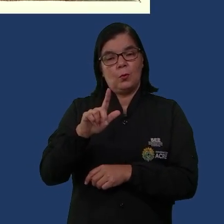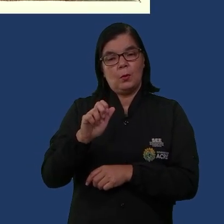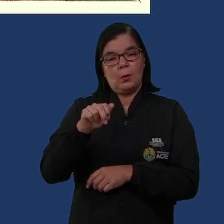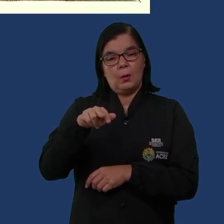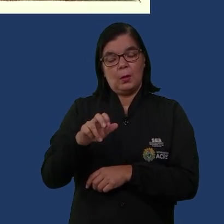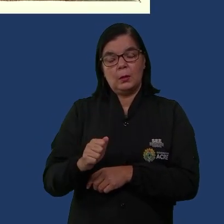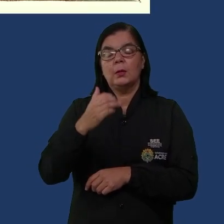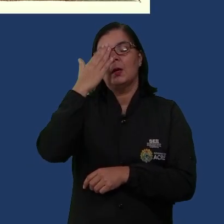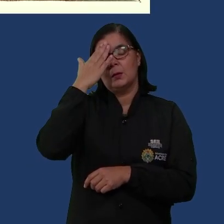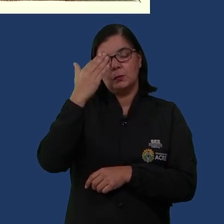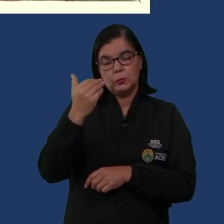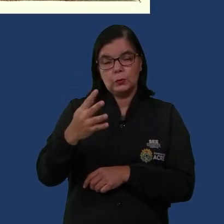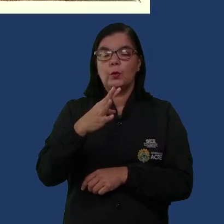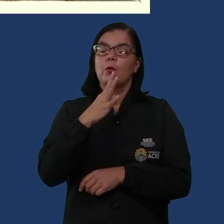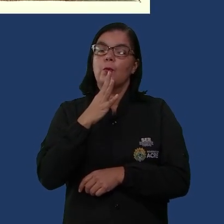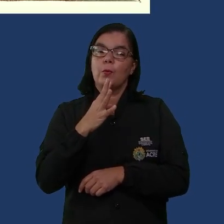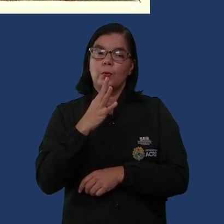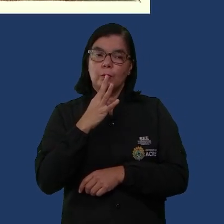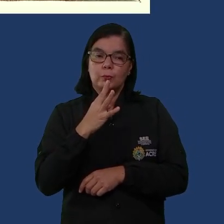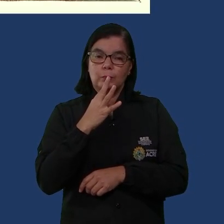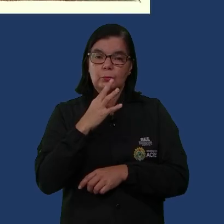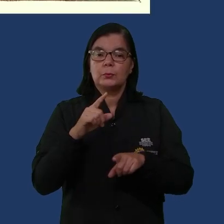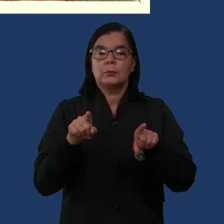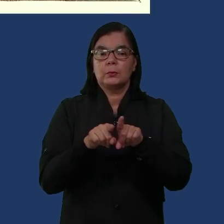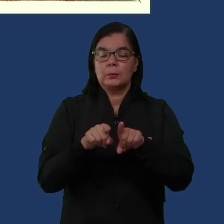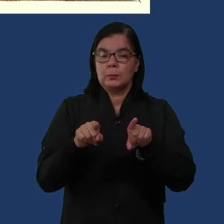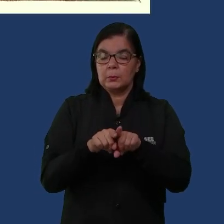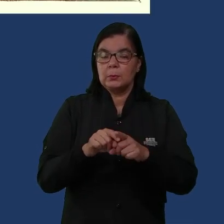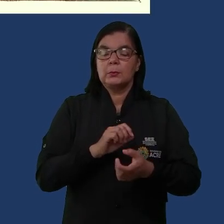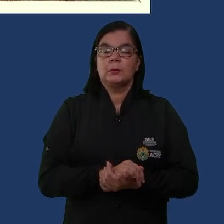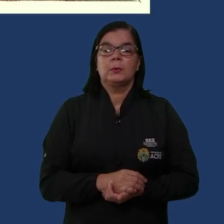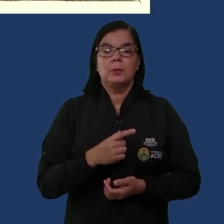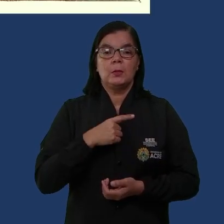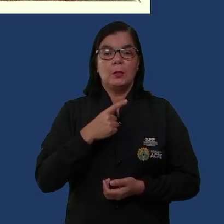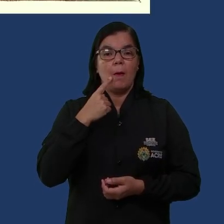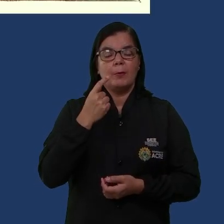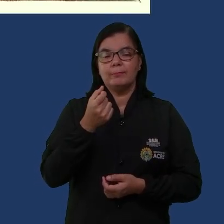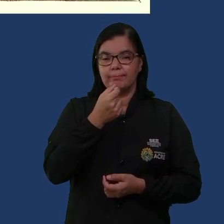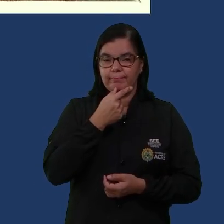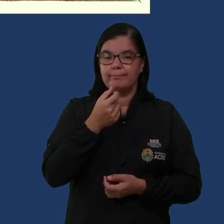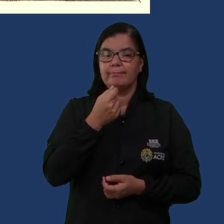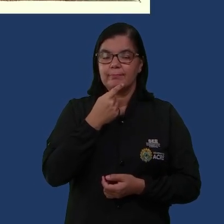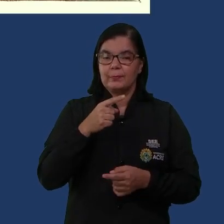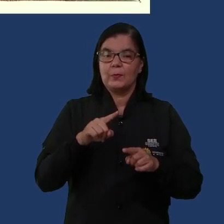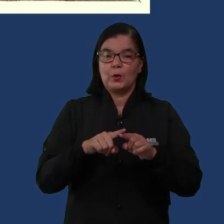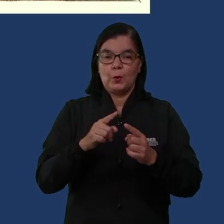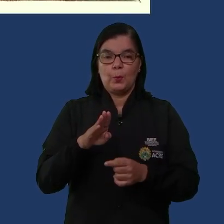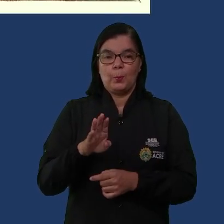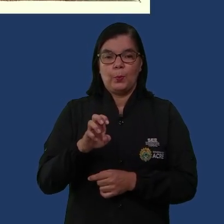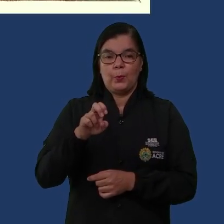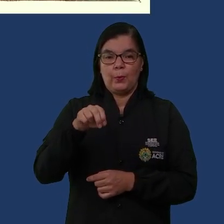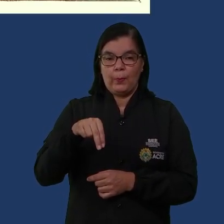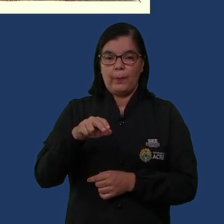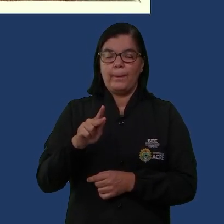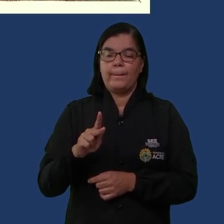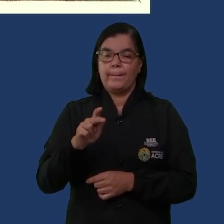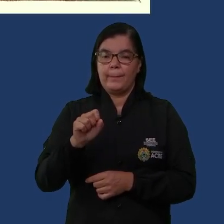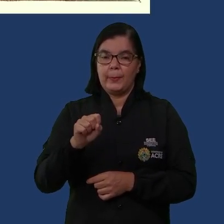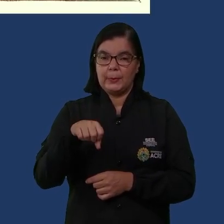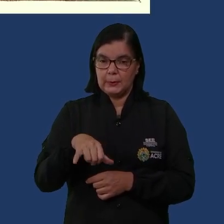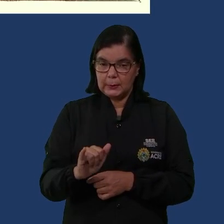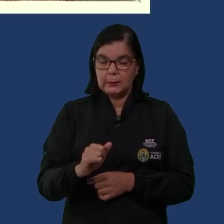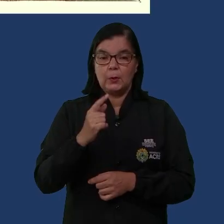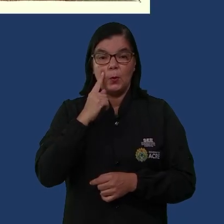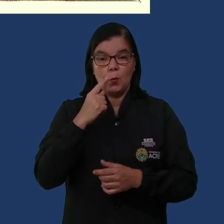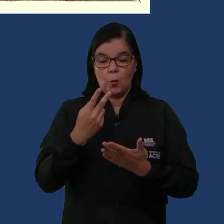ela é muito conhecida e ela foi parodiada por Banks quando ele fez esse